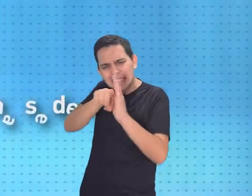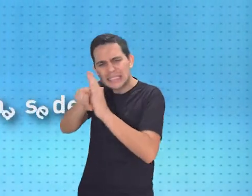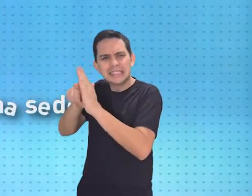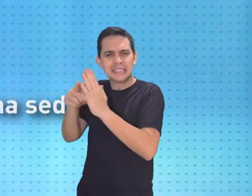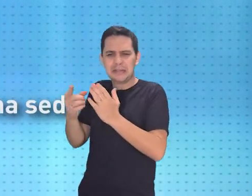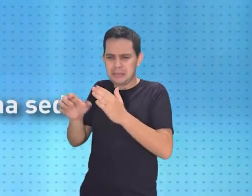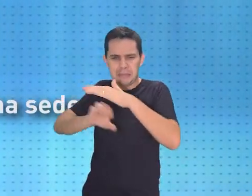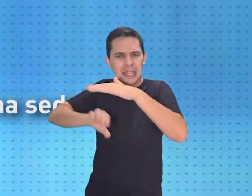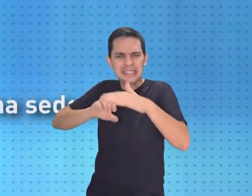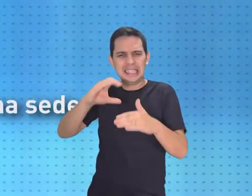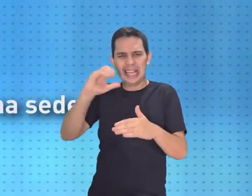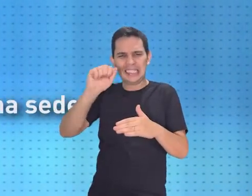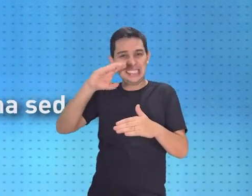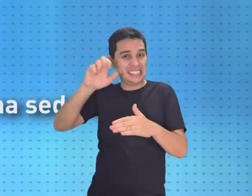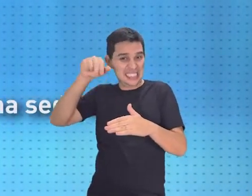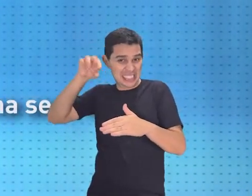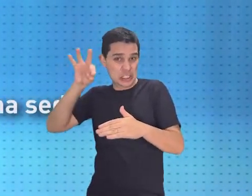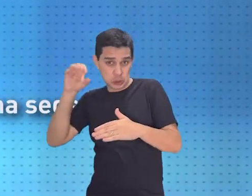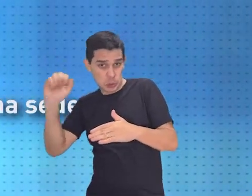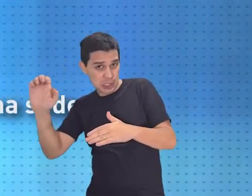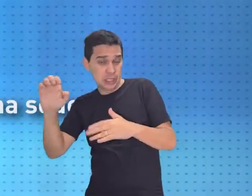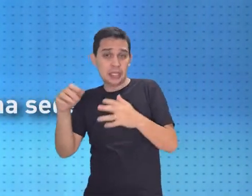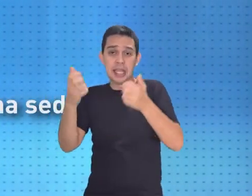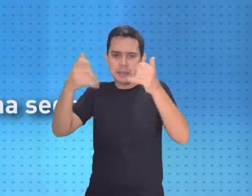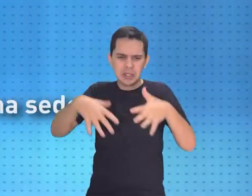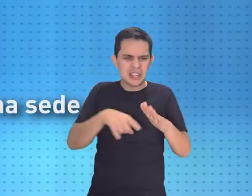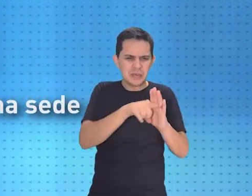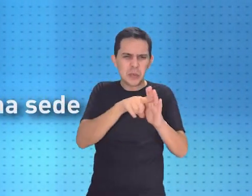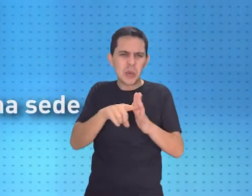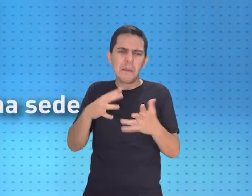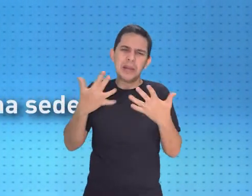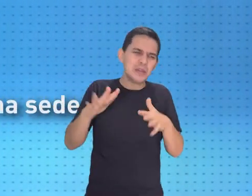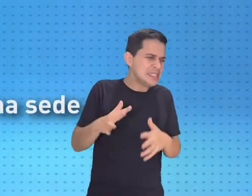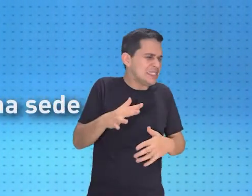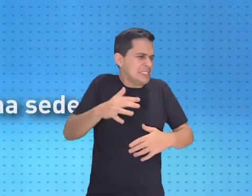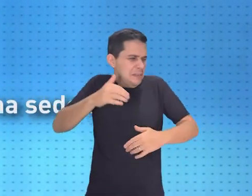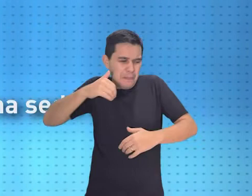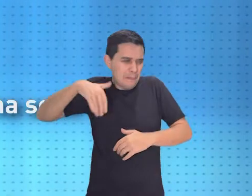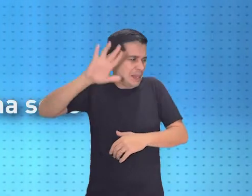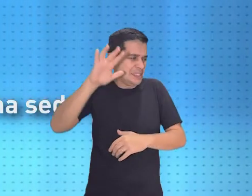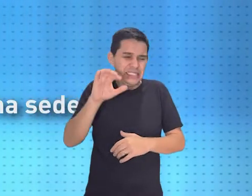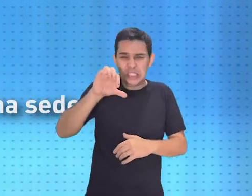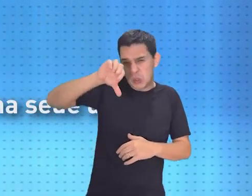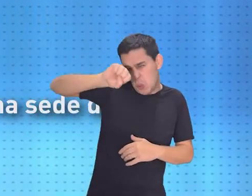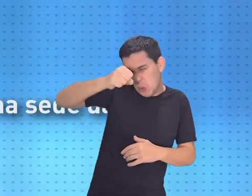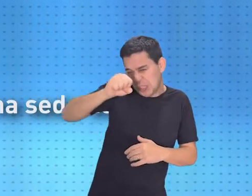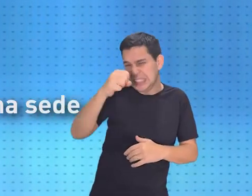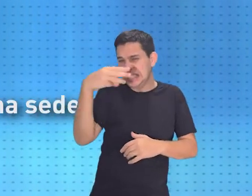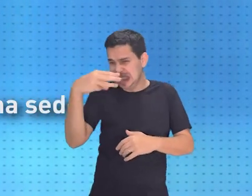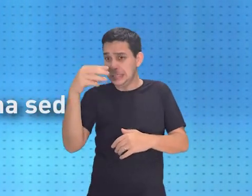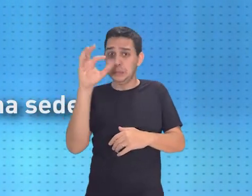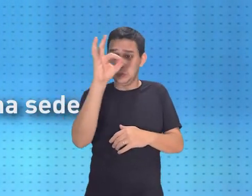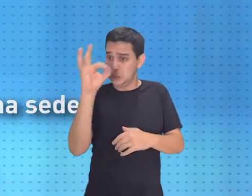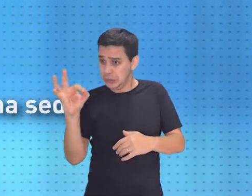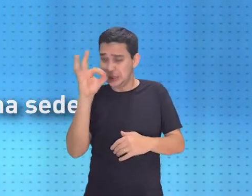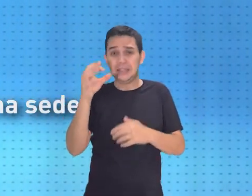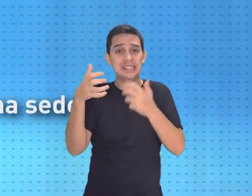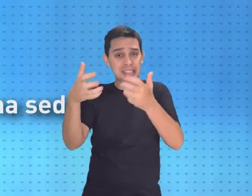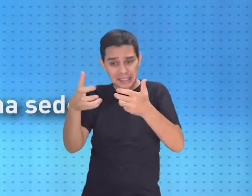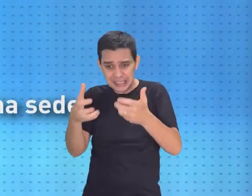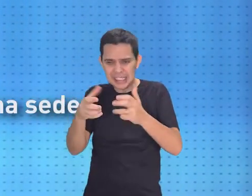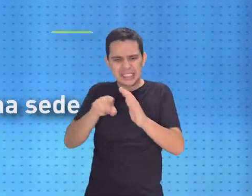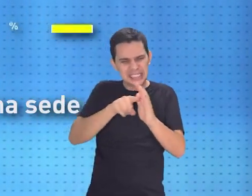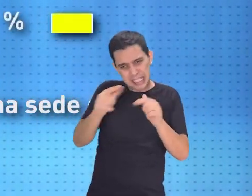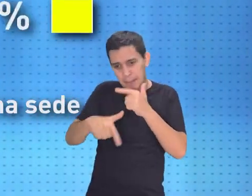Accenture, mais de 80% dos trabalhadores preferem um modelo híbrido, no qual há flexibilidade para trabalhar remotamente